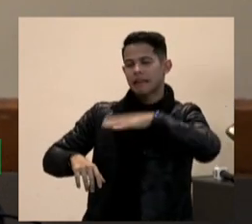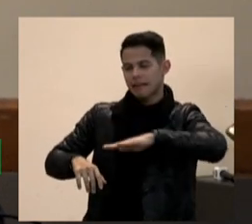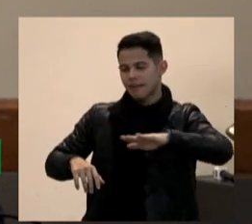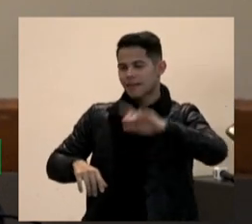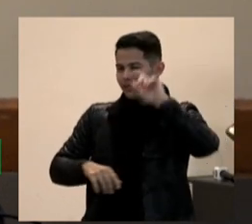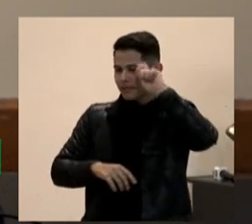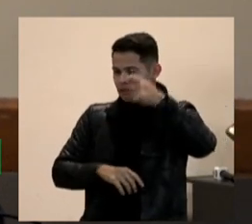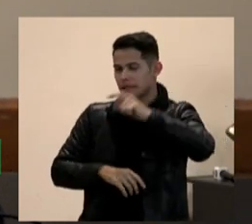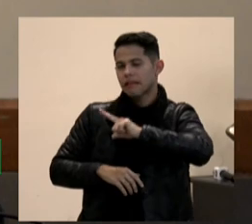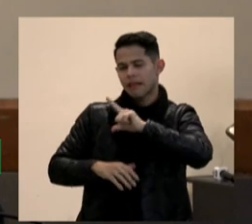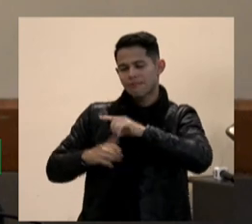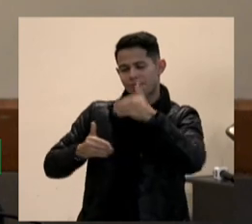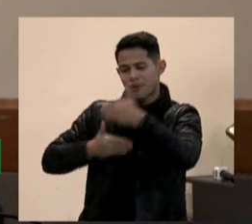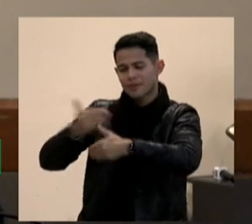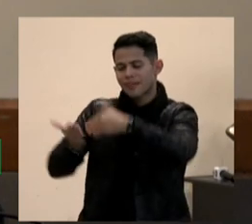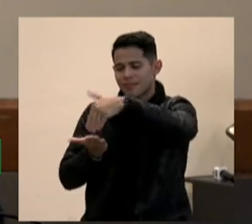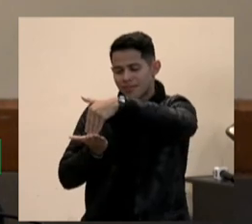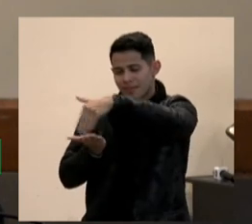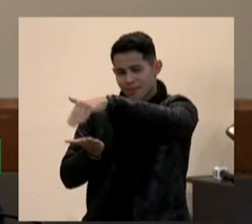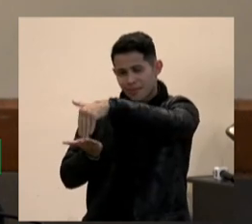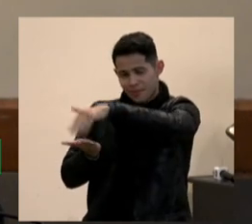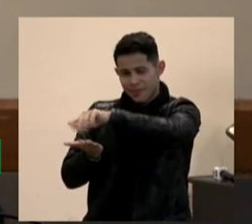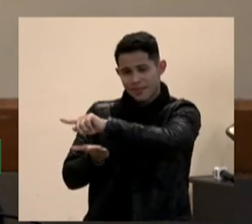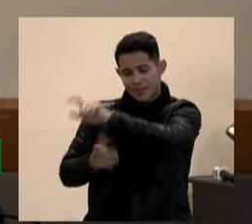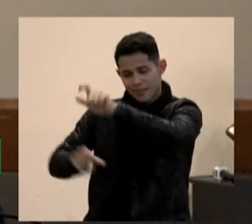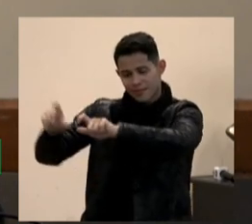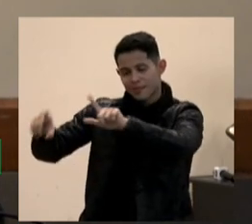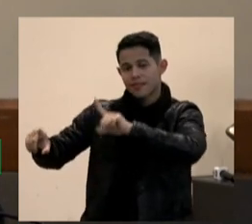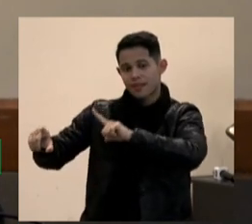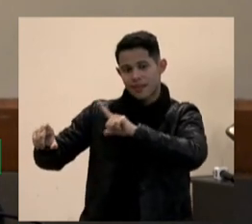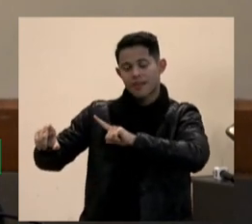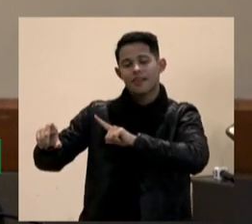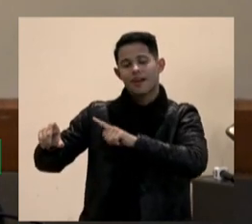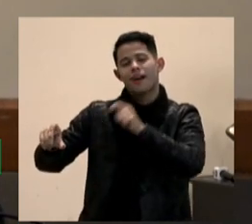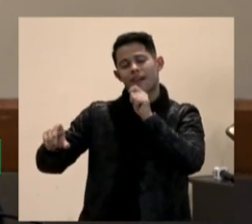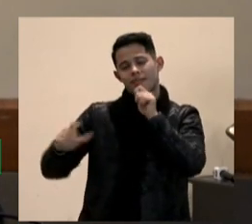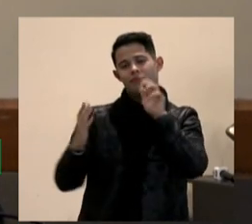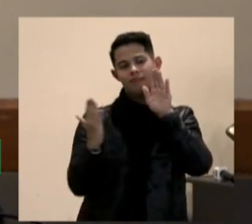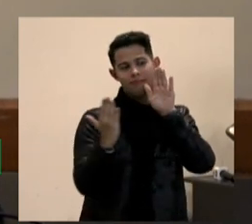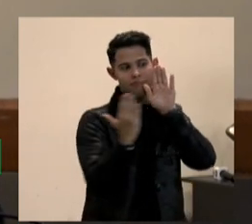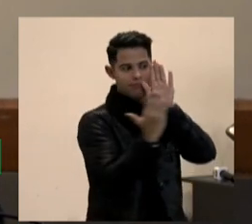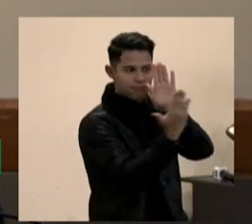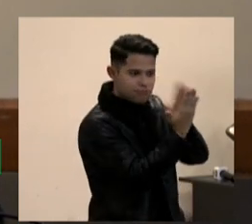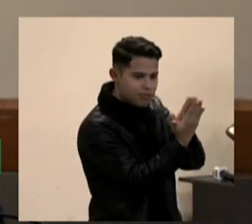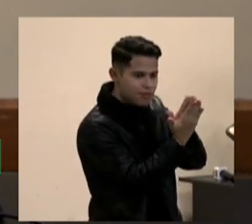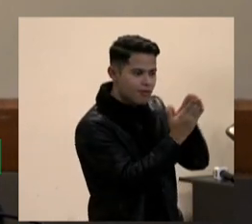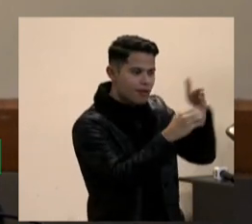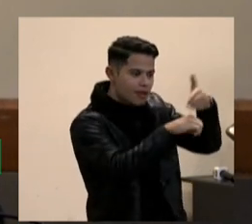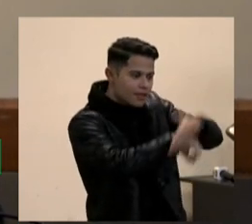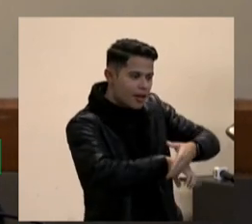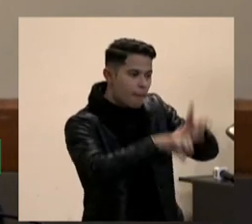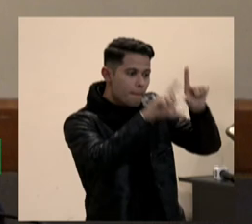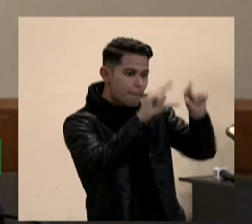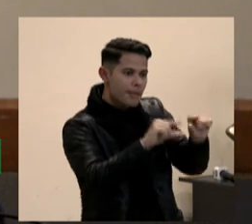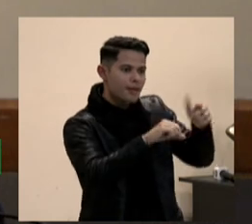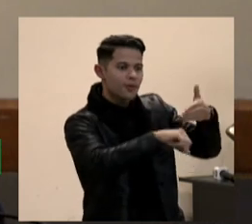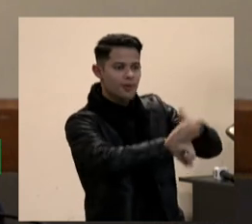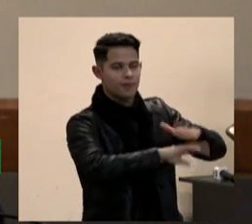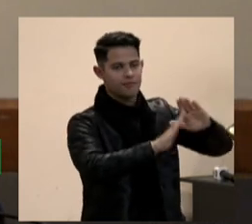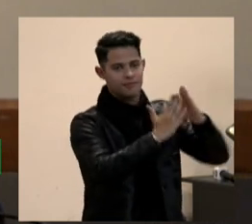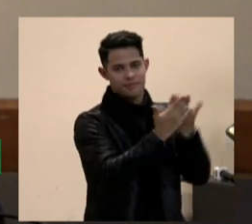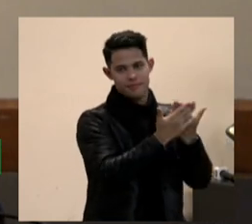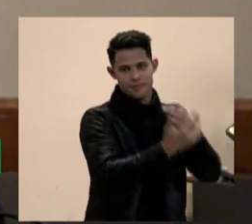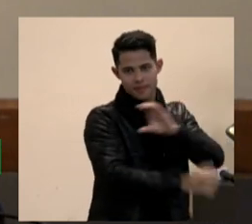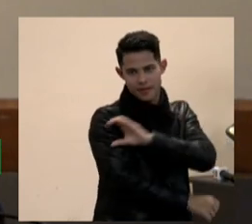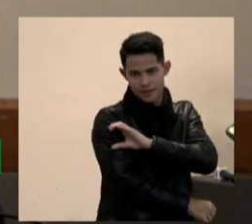aí processos de exclusão múltiplos, né, ainda se deparam com esse menor acesso à creche, né? E também